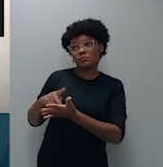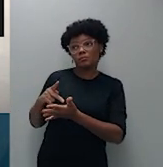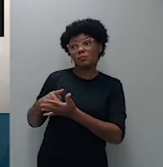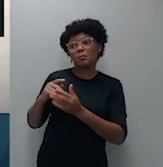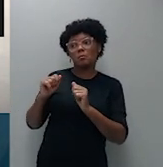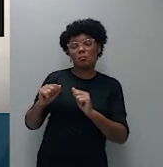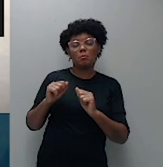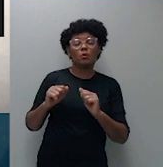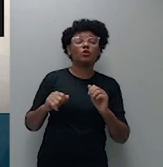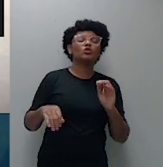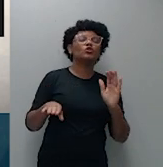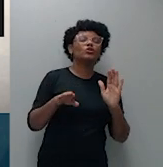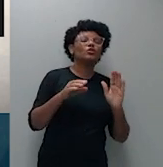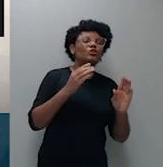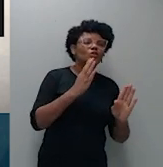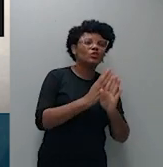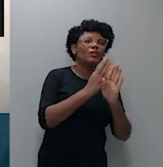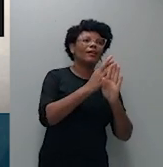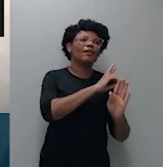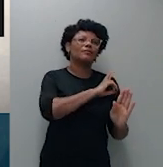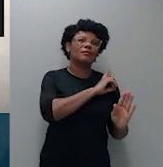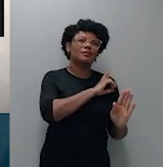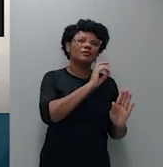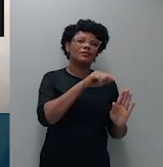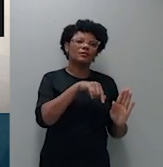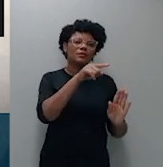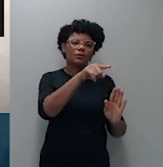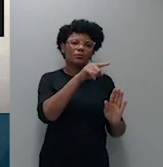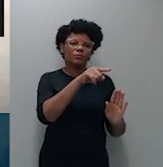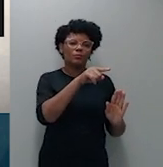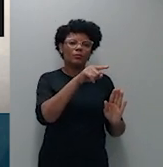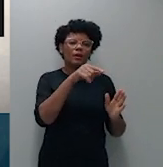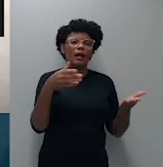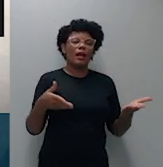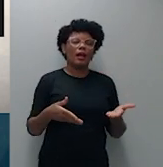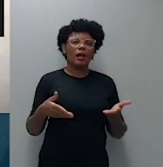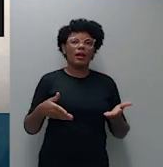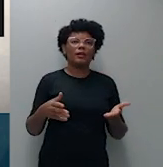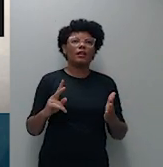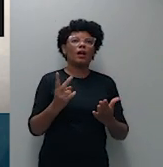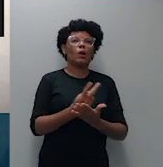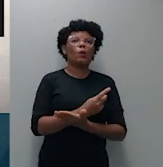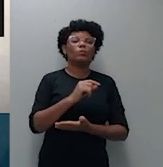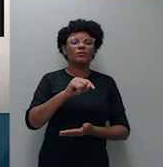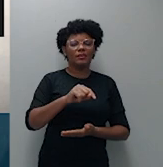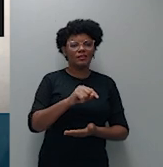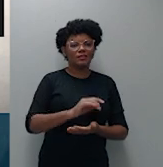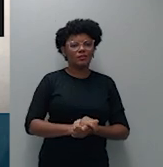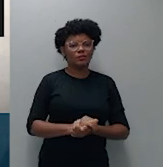a responsabilização do provedor como Aqui Acontece nesse caso